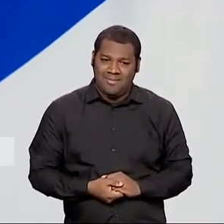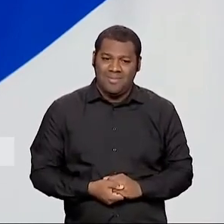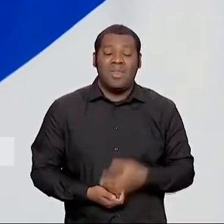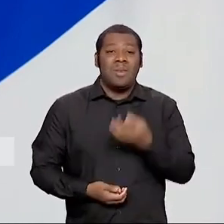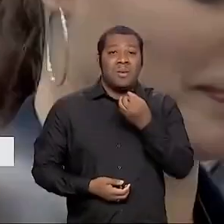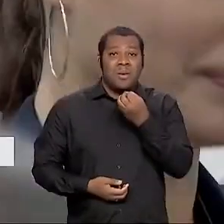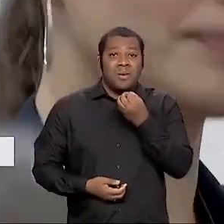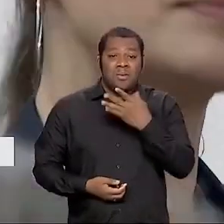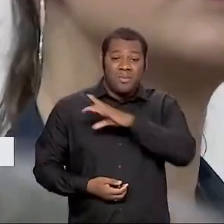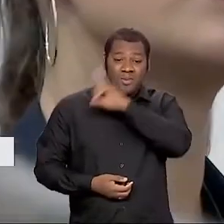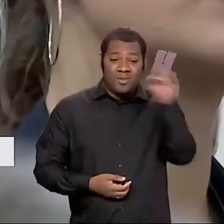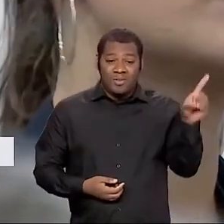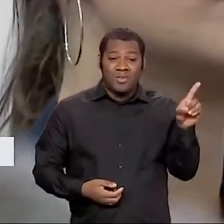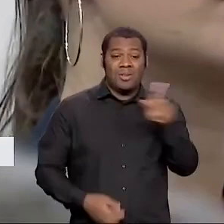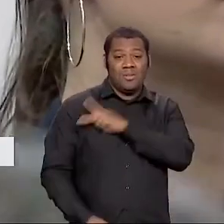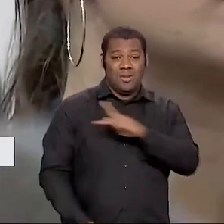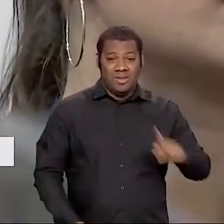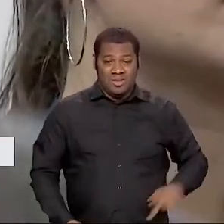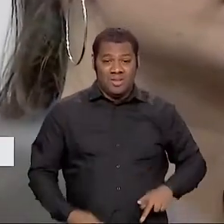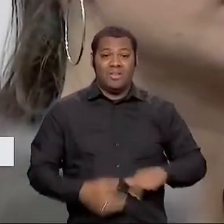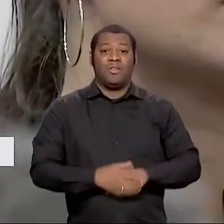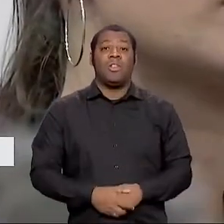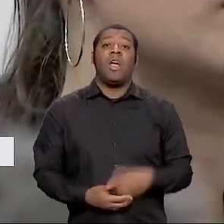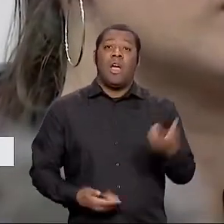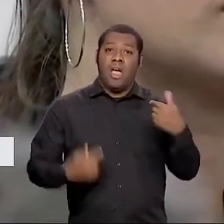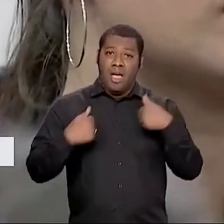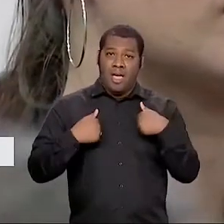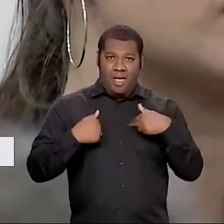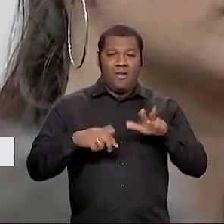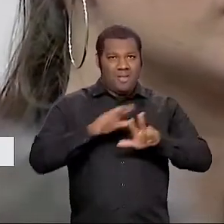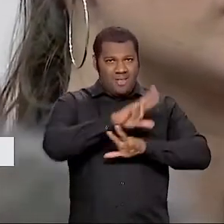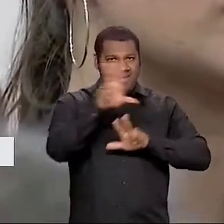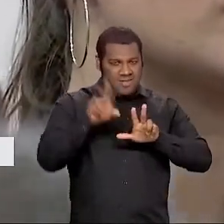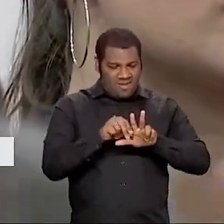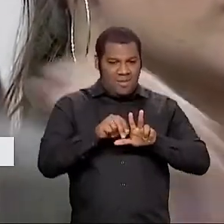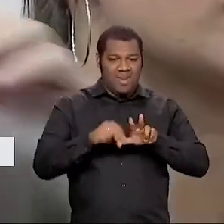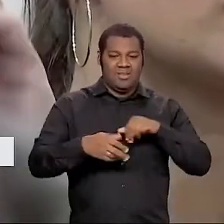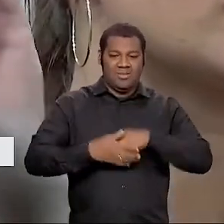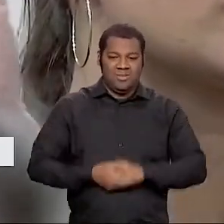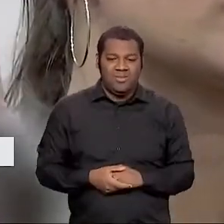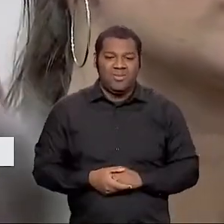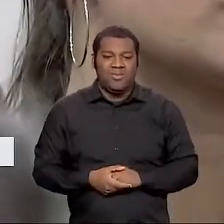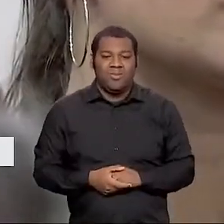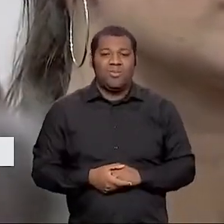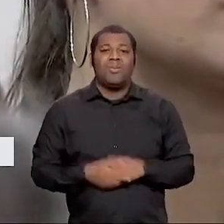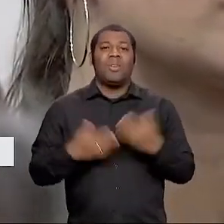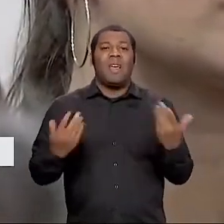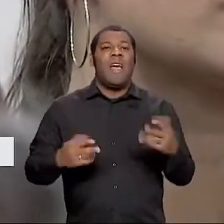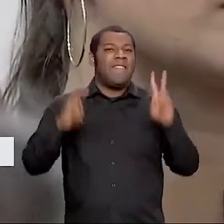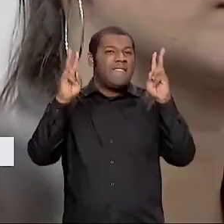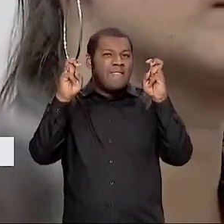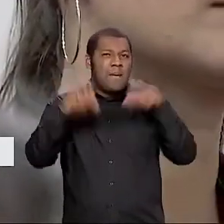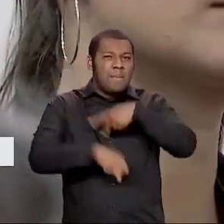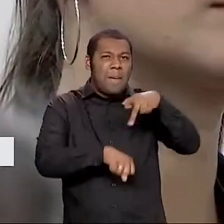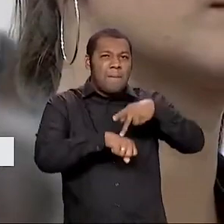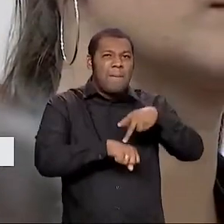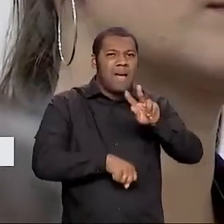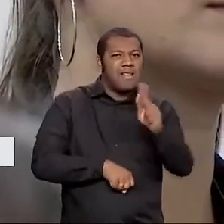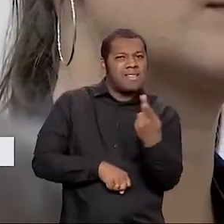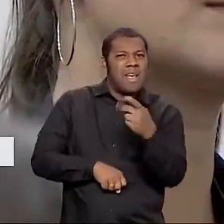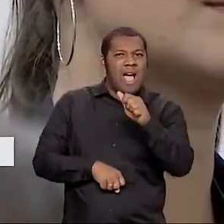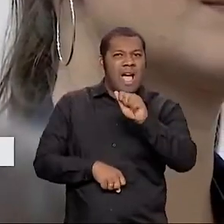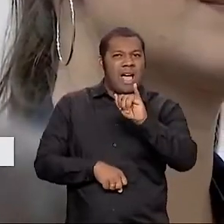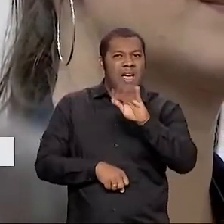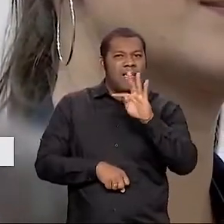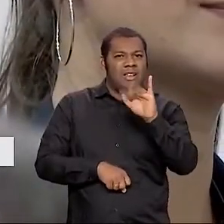Bom dia, presidente. Marcos Uchoa, aqui da TV Brasil. Gostaria de começar, o senhor comentou do Haiti,